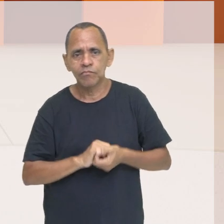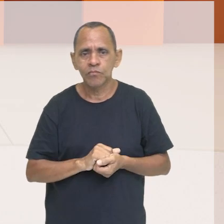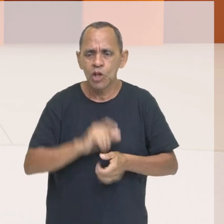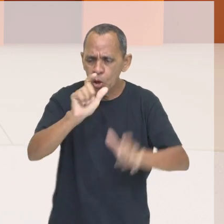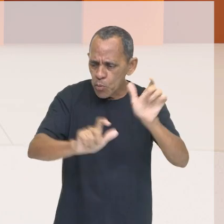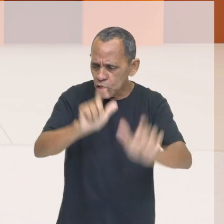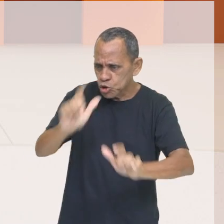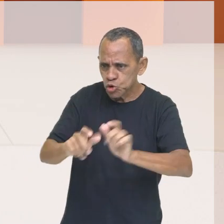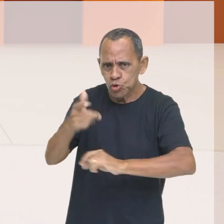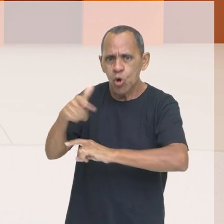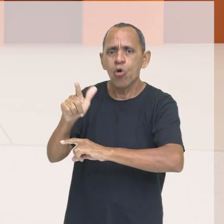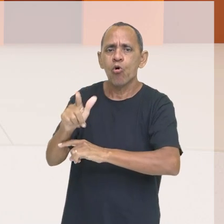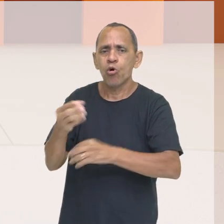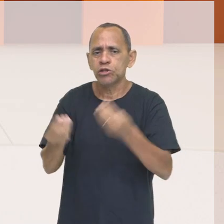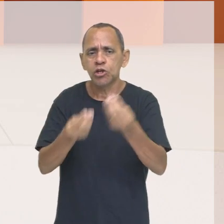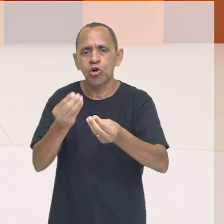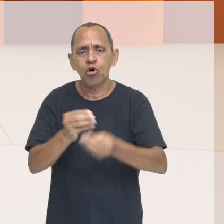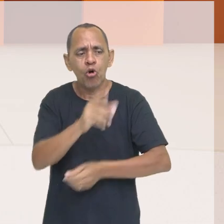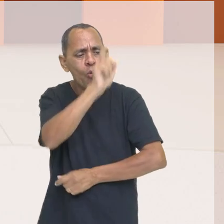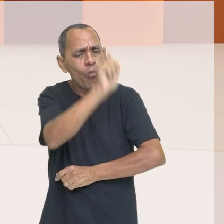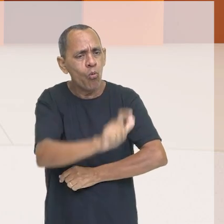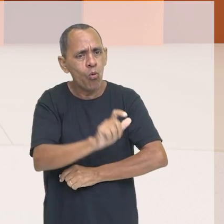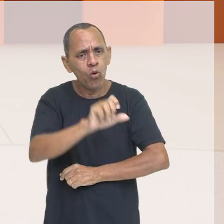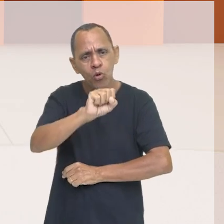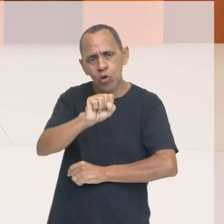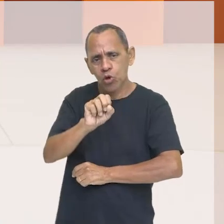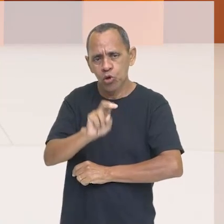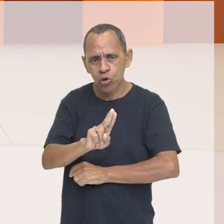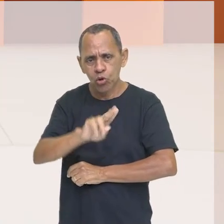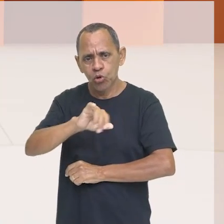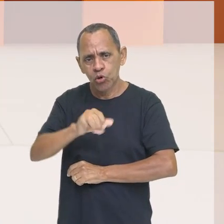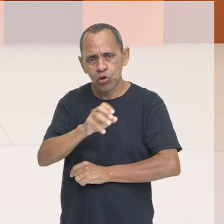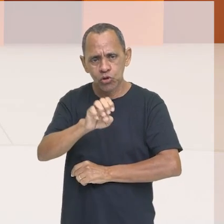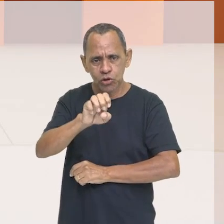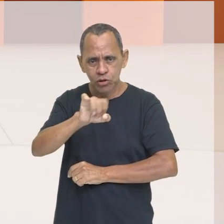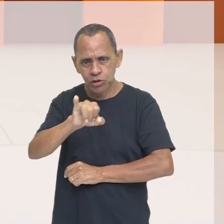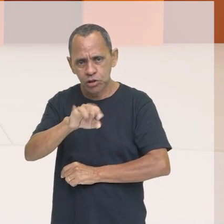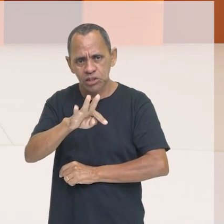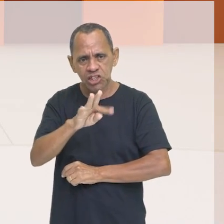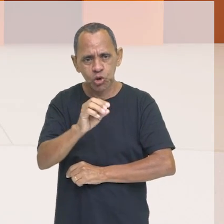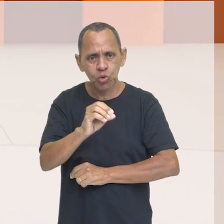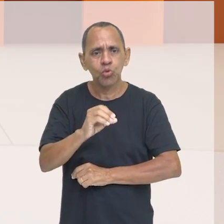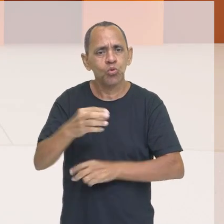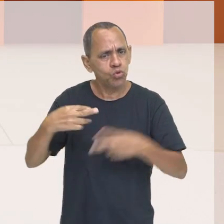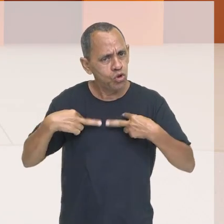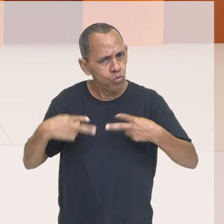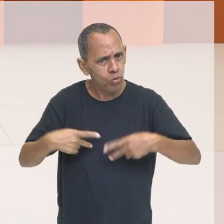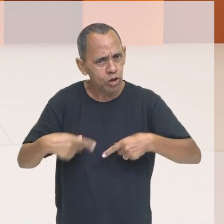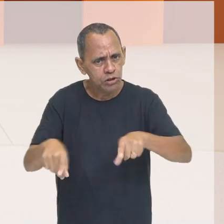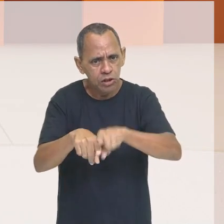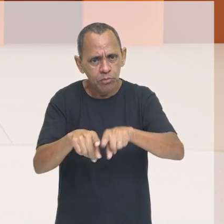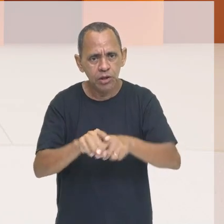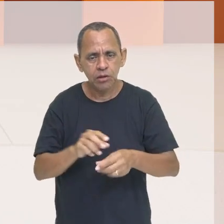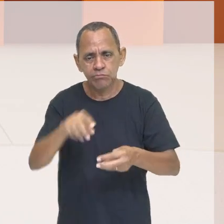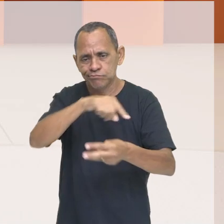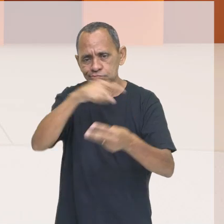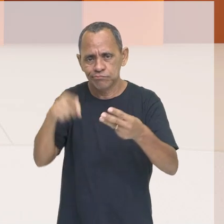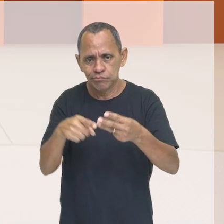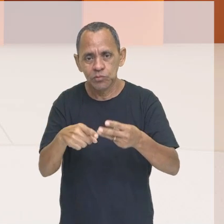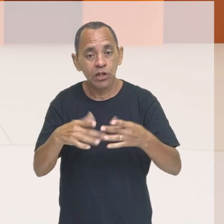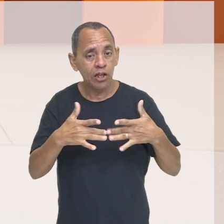que vai se dar o processo do reconhecimento. E aí, a terceira esfera, que é a esfera da